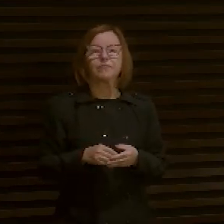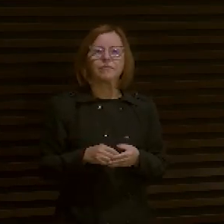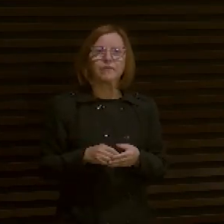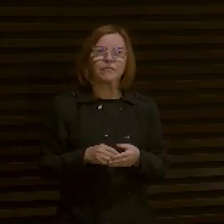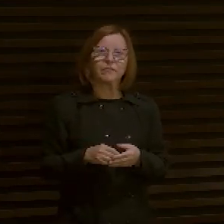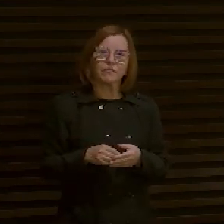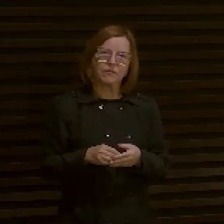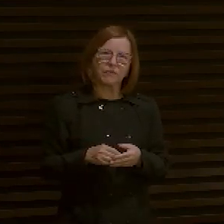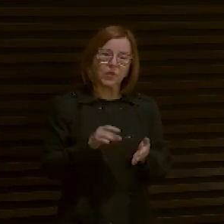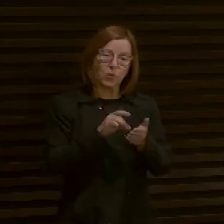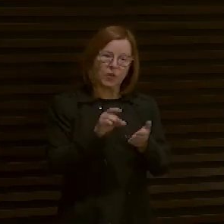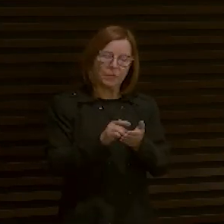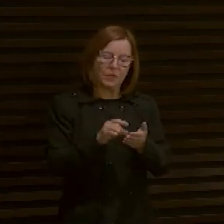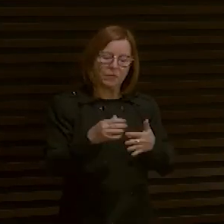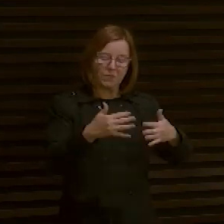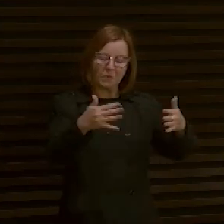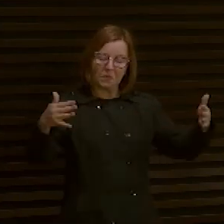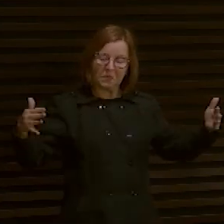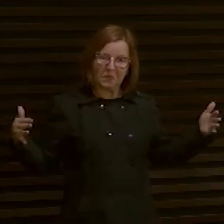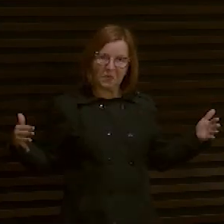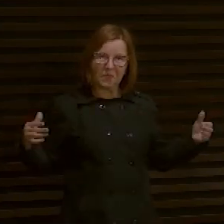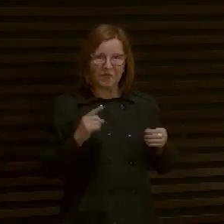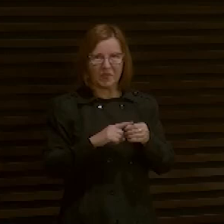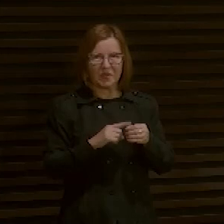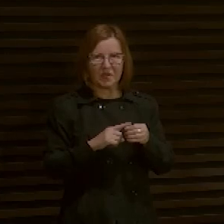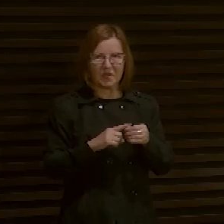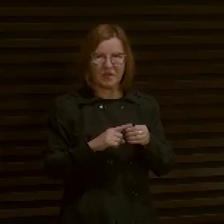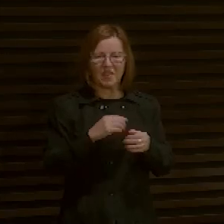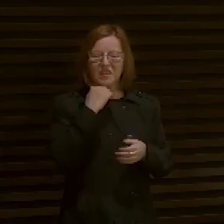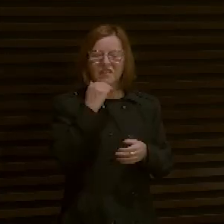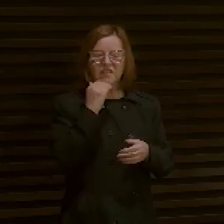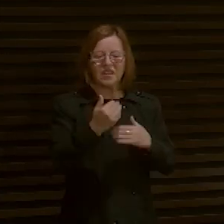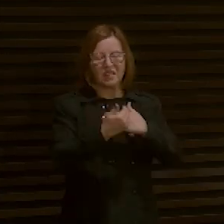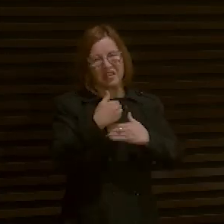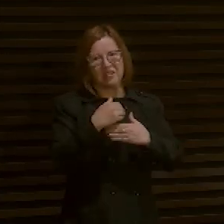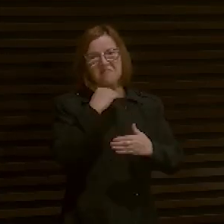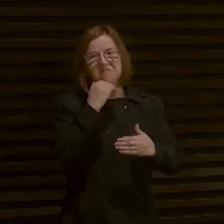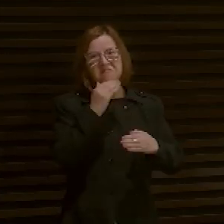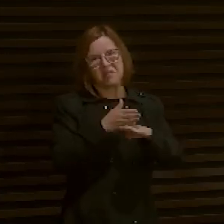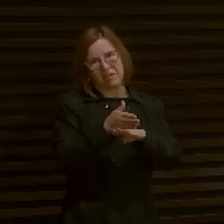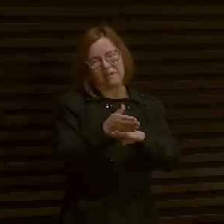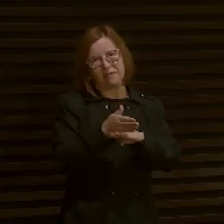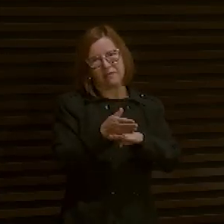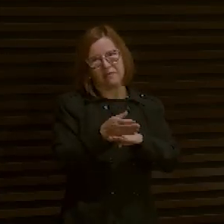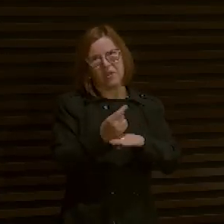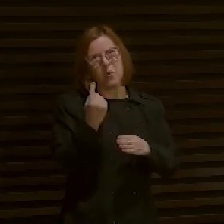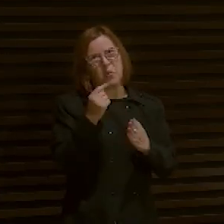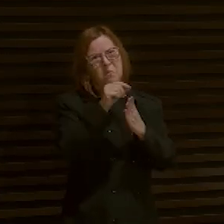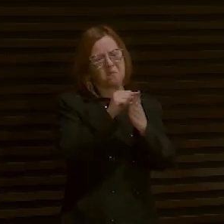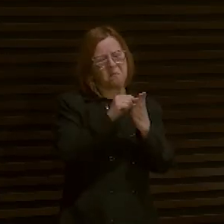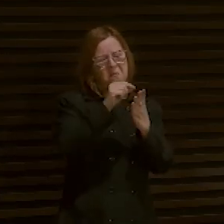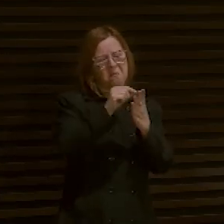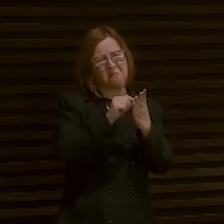ele cercava a cidade e não deixava ninguém entrar e ninguém sair por 1 mês, 2 meses,